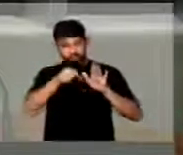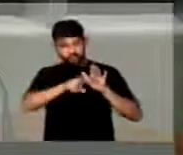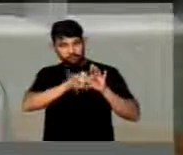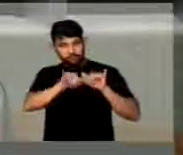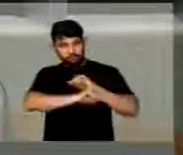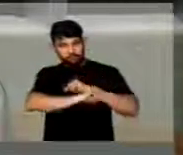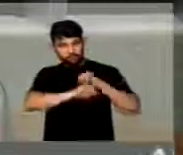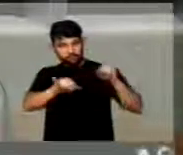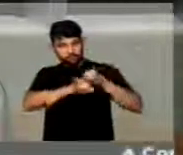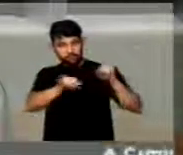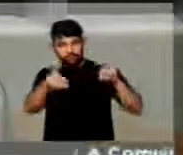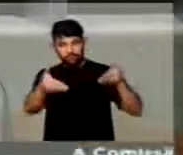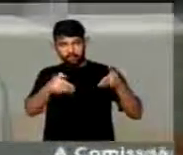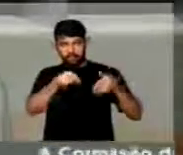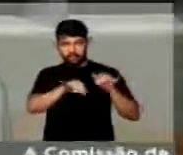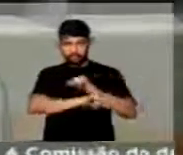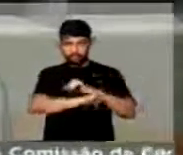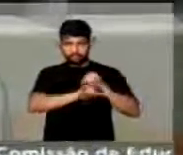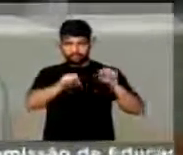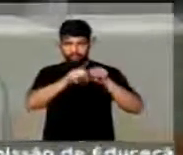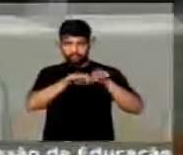foi anunciado hoje,